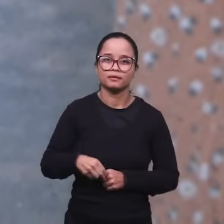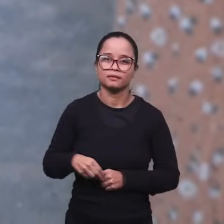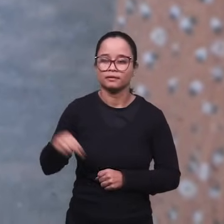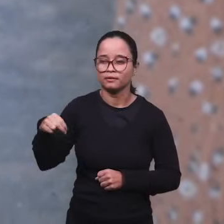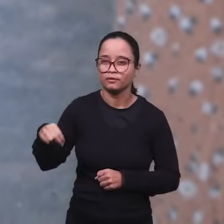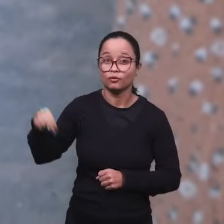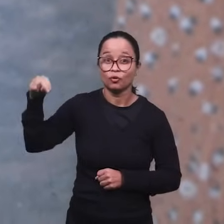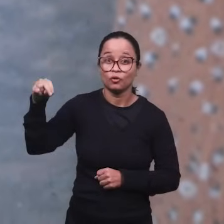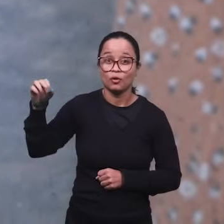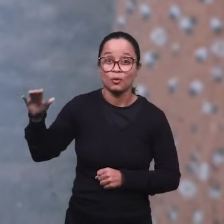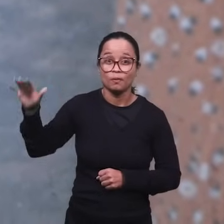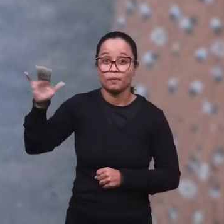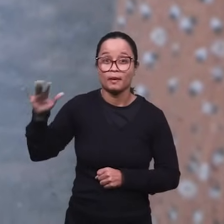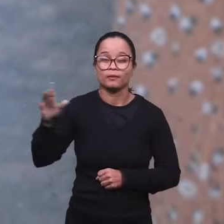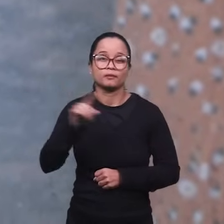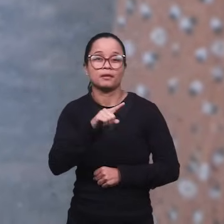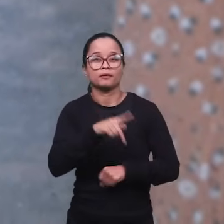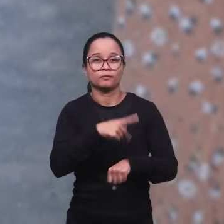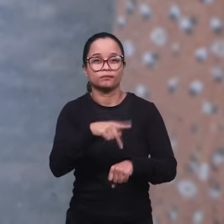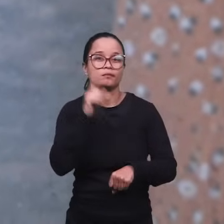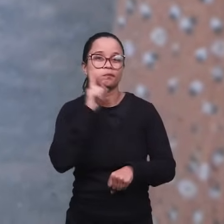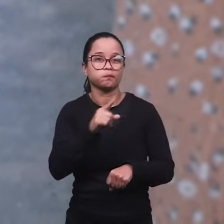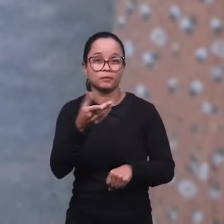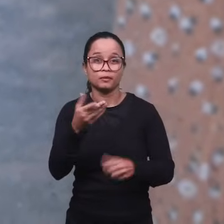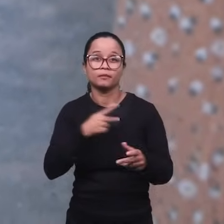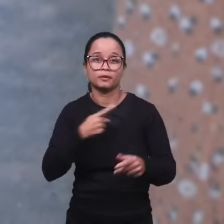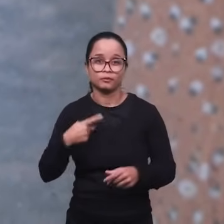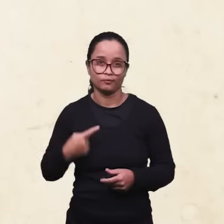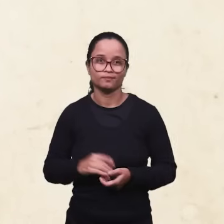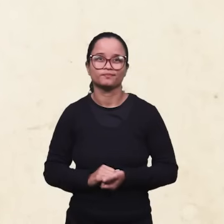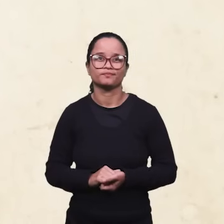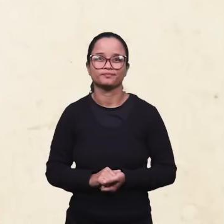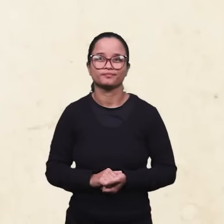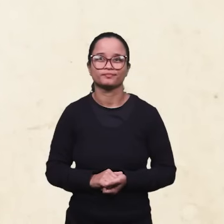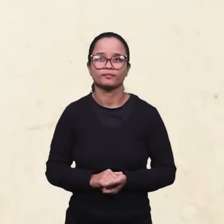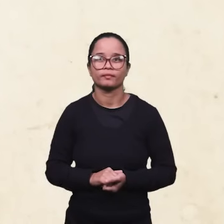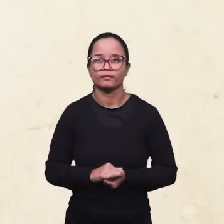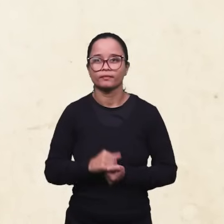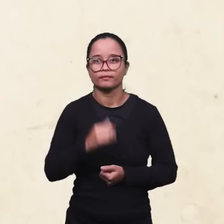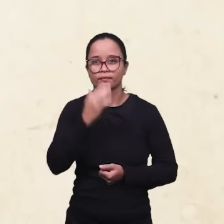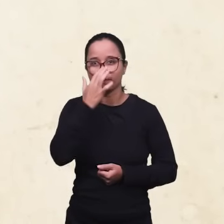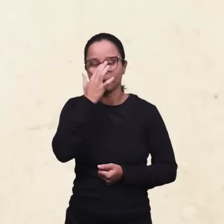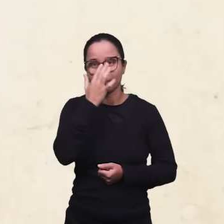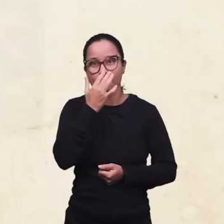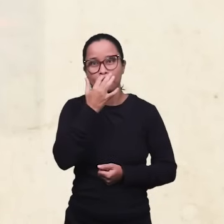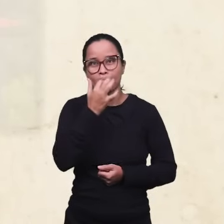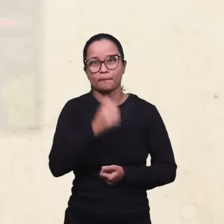no nordeste, na verdade, dos Estados Unidos. Então, fala, pastor.